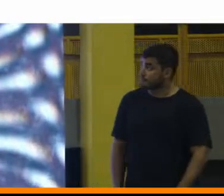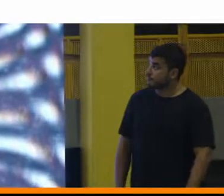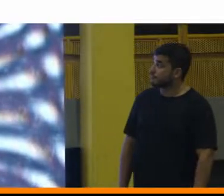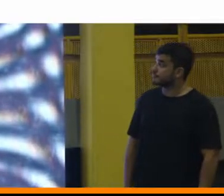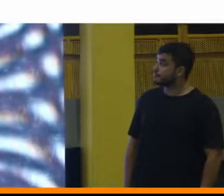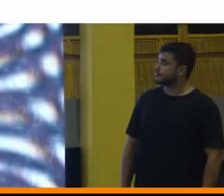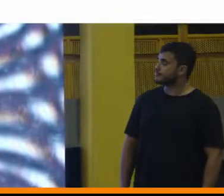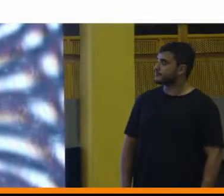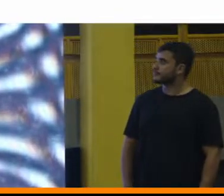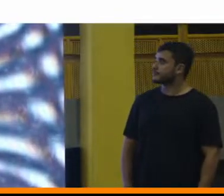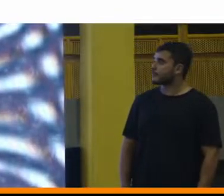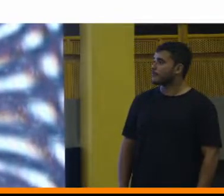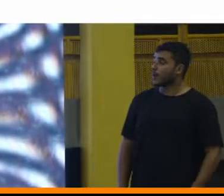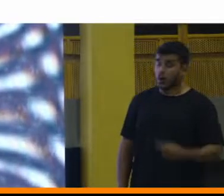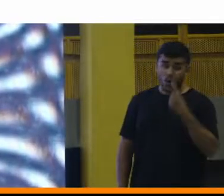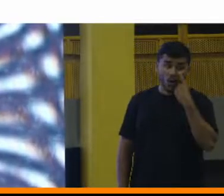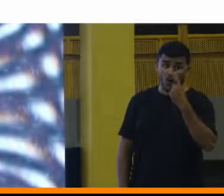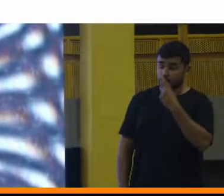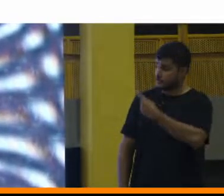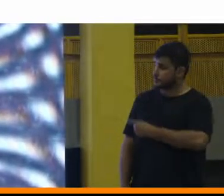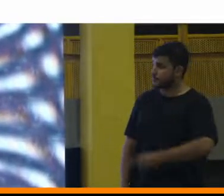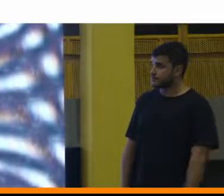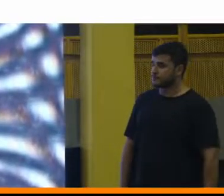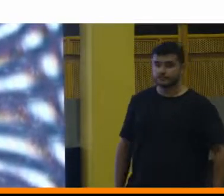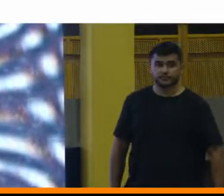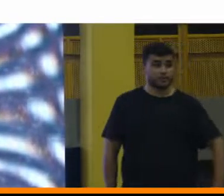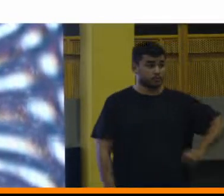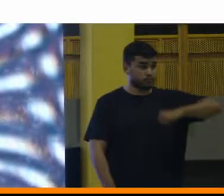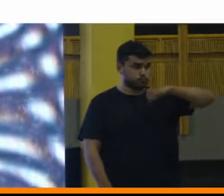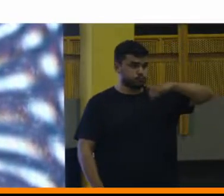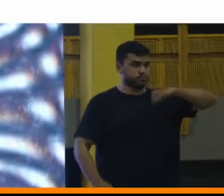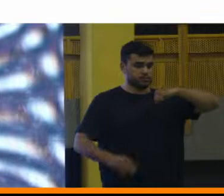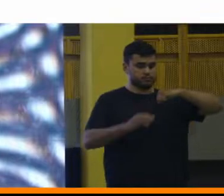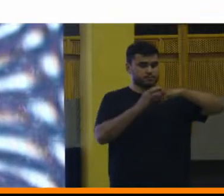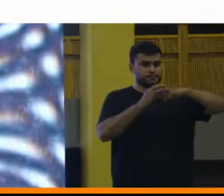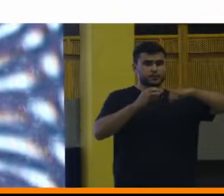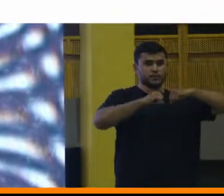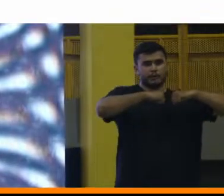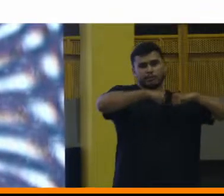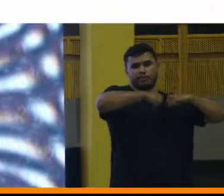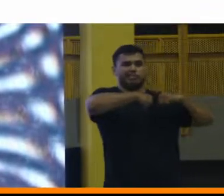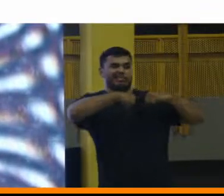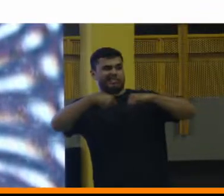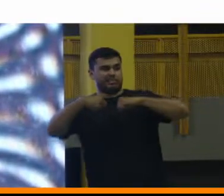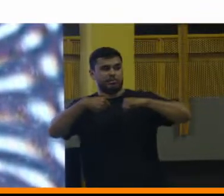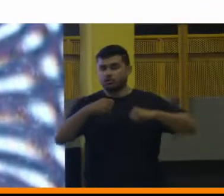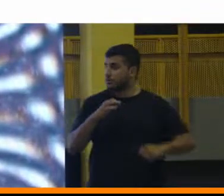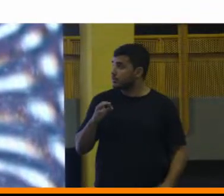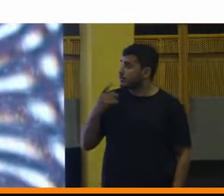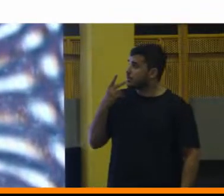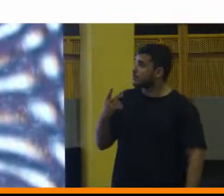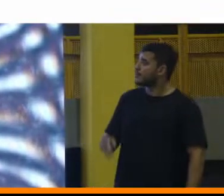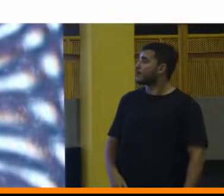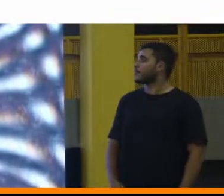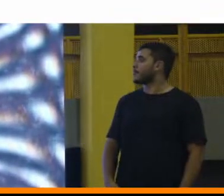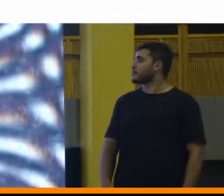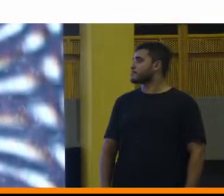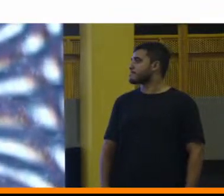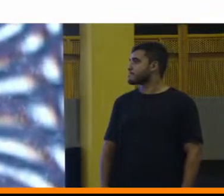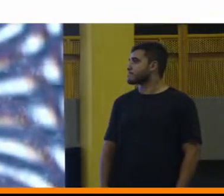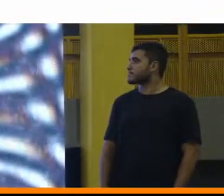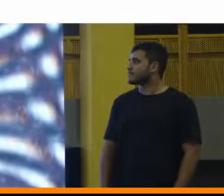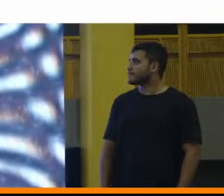um bloco que essa pessoa vai puxar e uma corda, para ficar mais fácil. E está aí o filho dela. O desenho